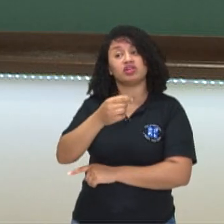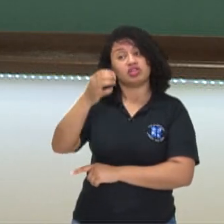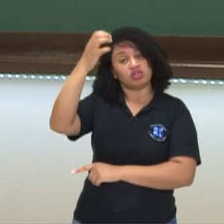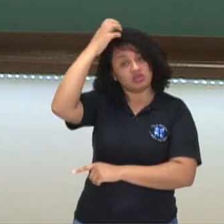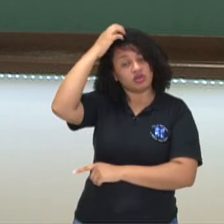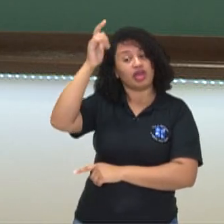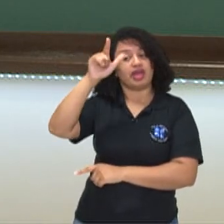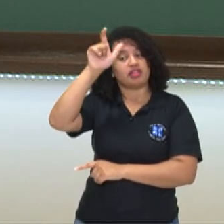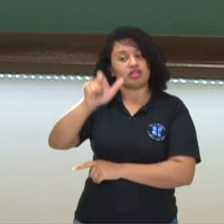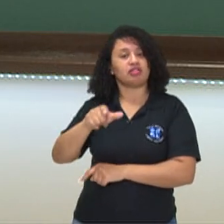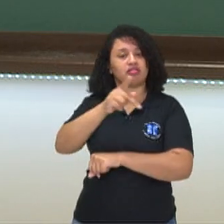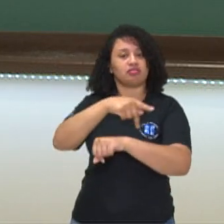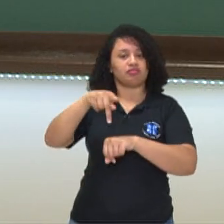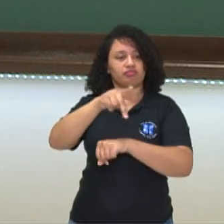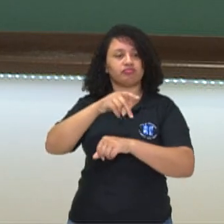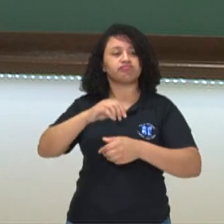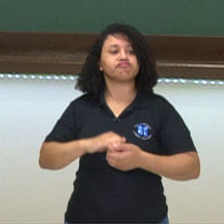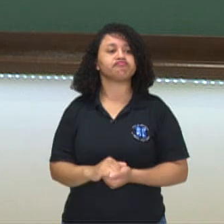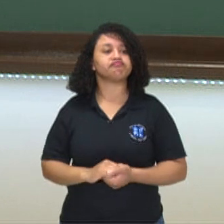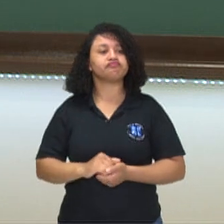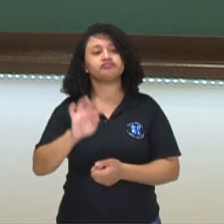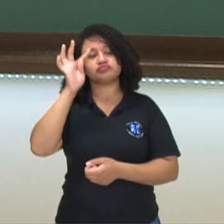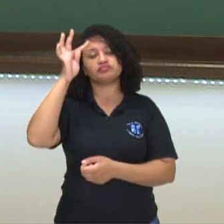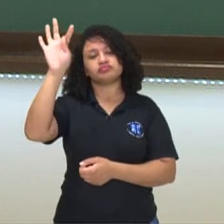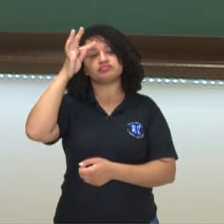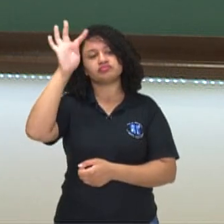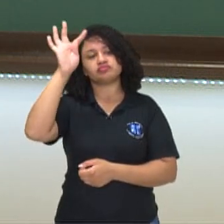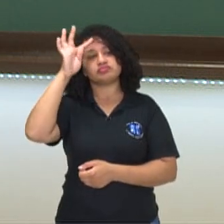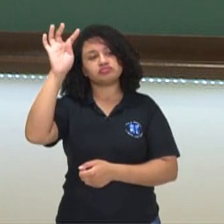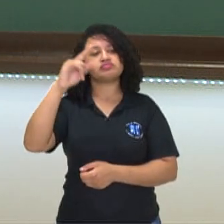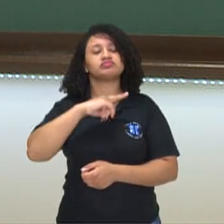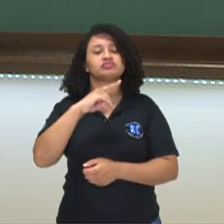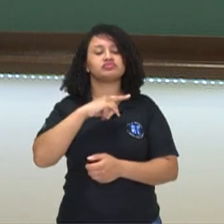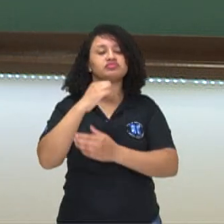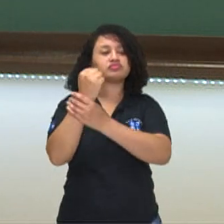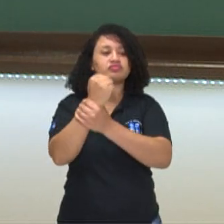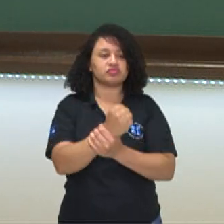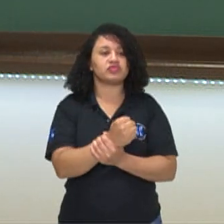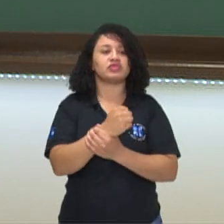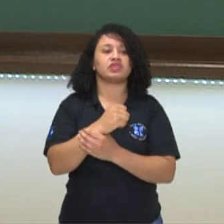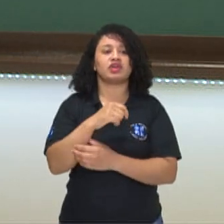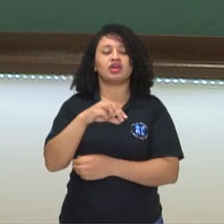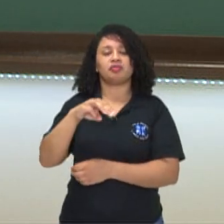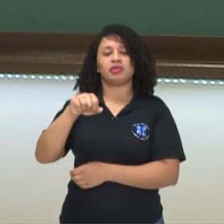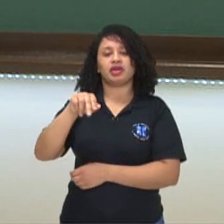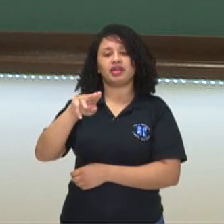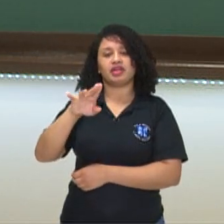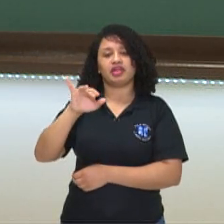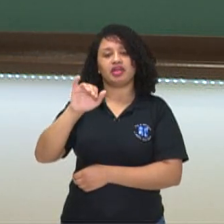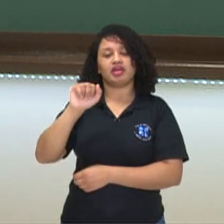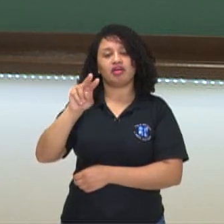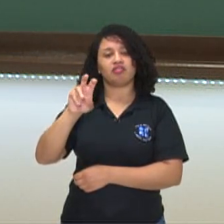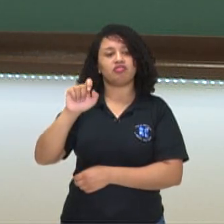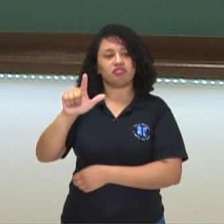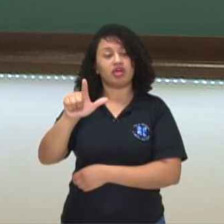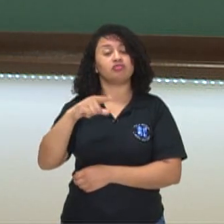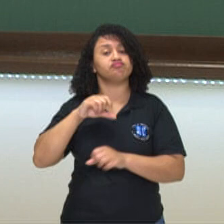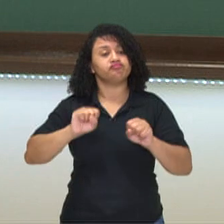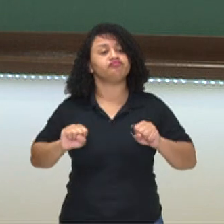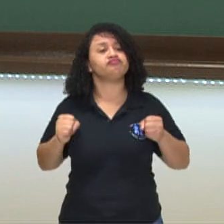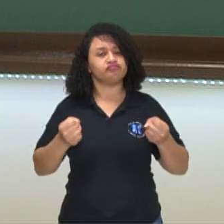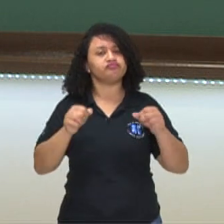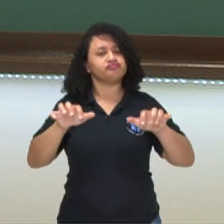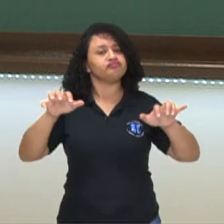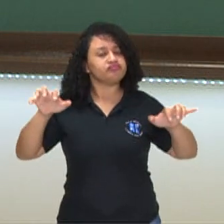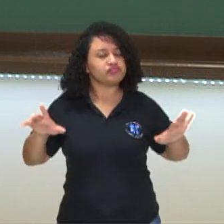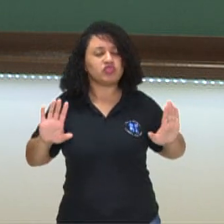absoluto daquele país. Os teóricos, né, absolutistas, teóricos como Nicolau Maquiavel, que vai defender a